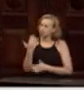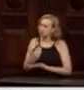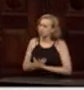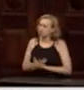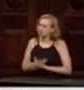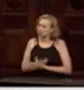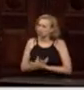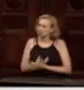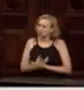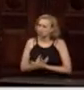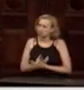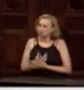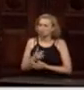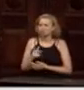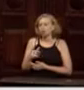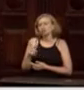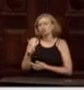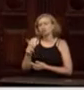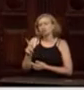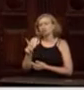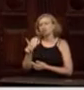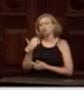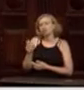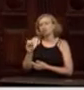capitaneada pela Rede Globo,